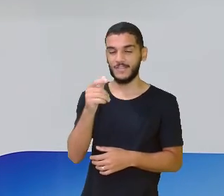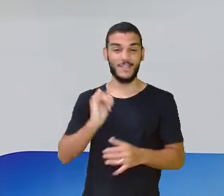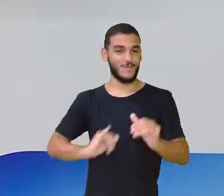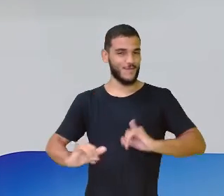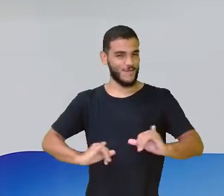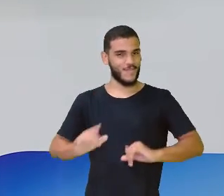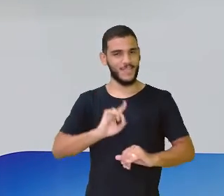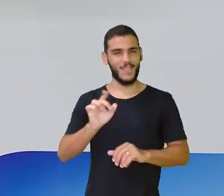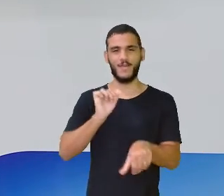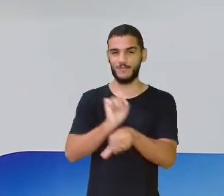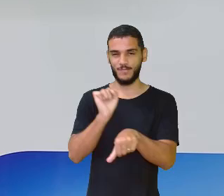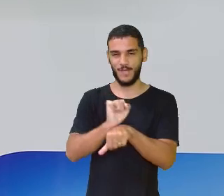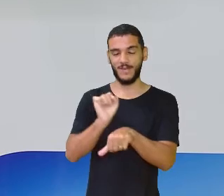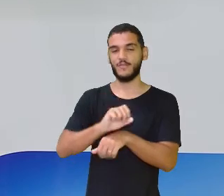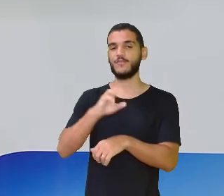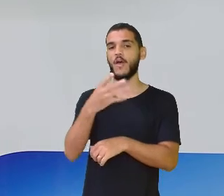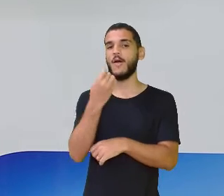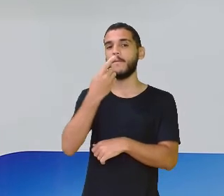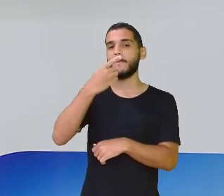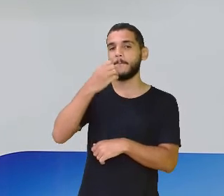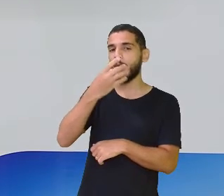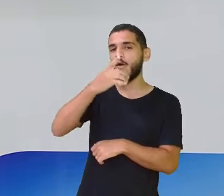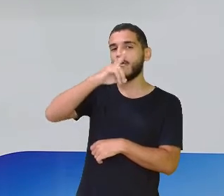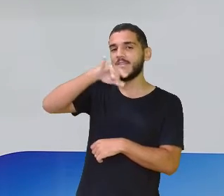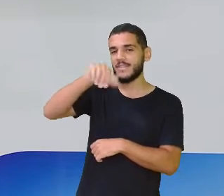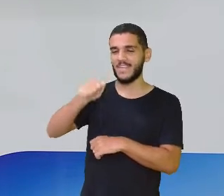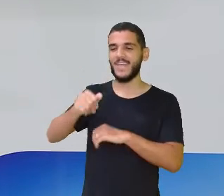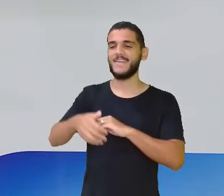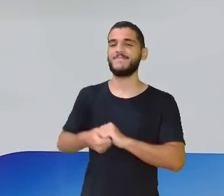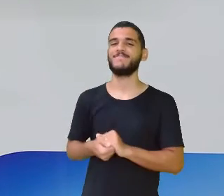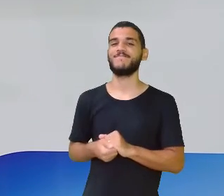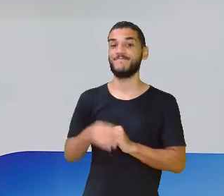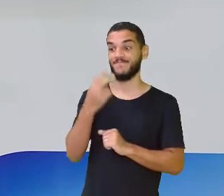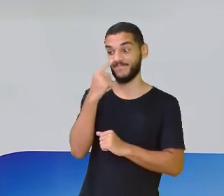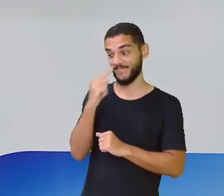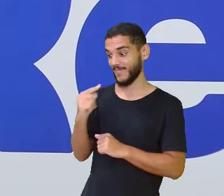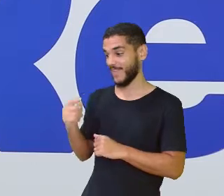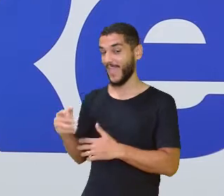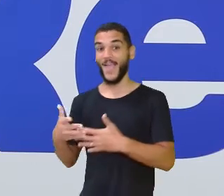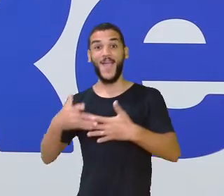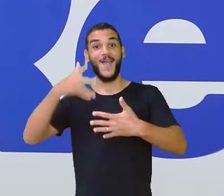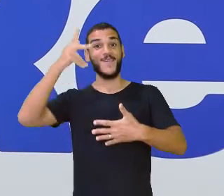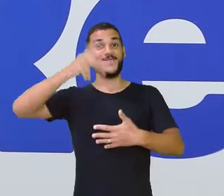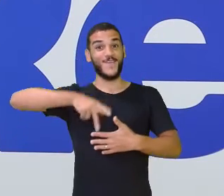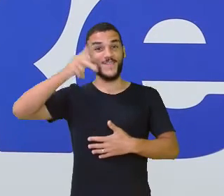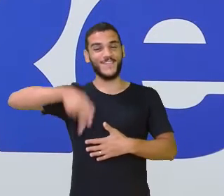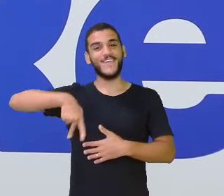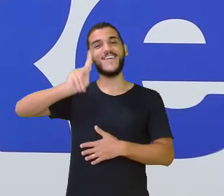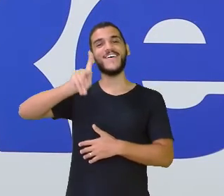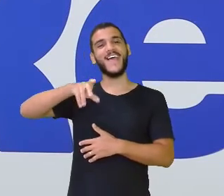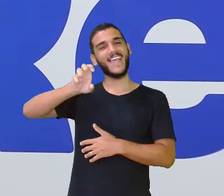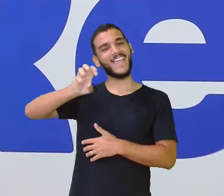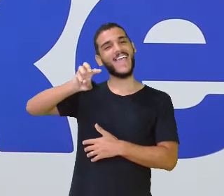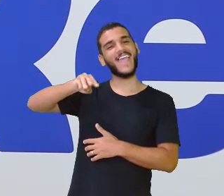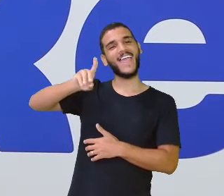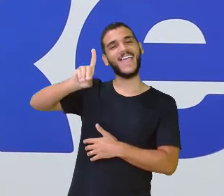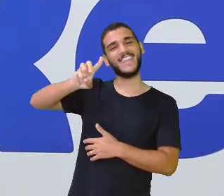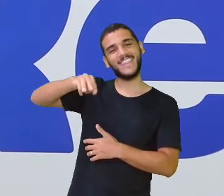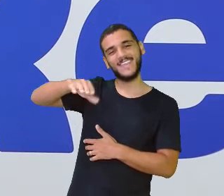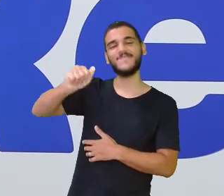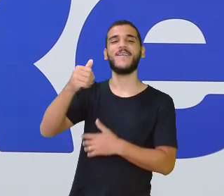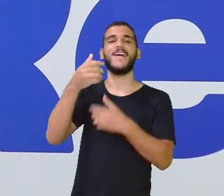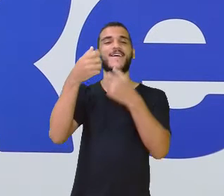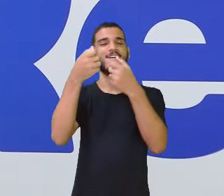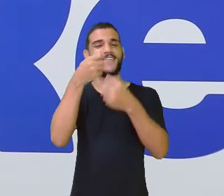vou dizer quem, só vou dar o bom dia e vocês vão descobrir quem é. Bom dia. Professora Kedma falando. E